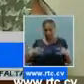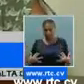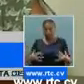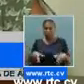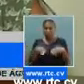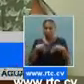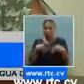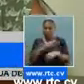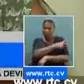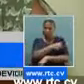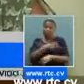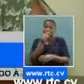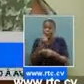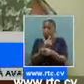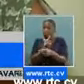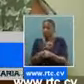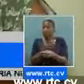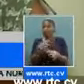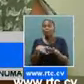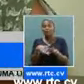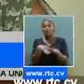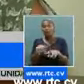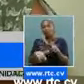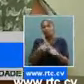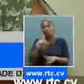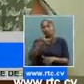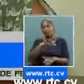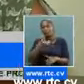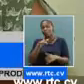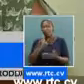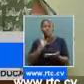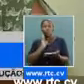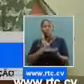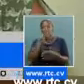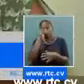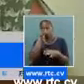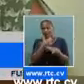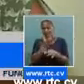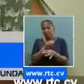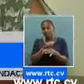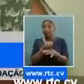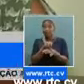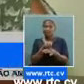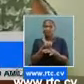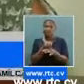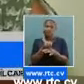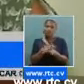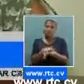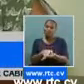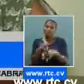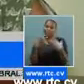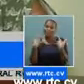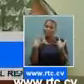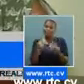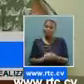diplomacia da astronômica e participou da melhor forma no último evento do cavalo fresco festiva e foi